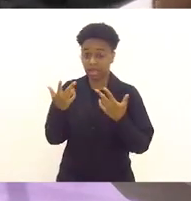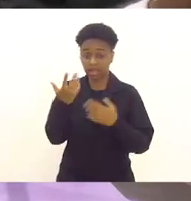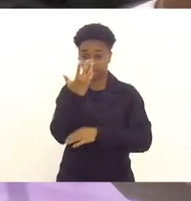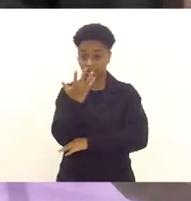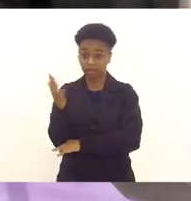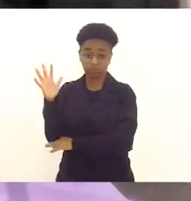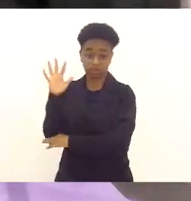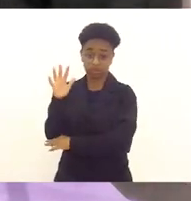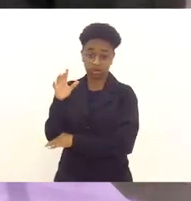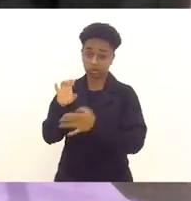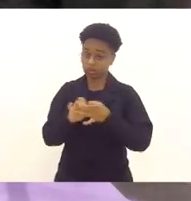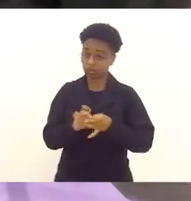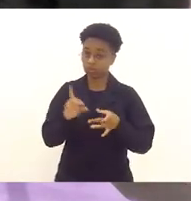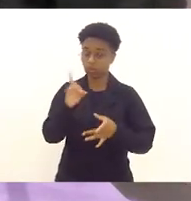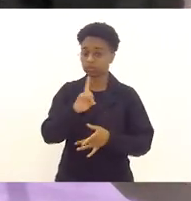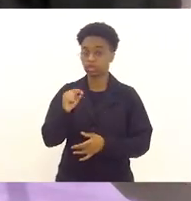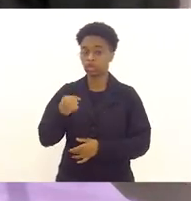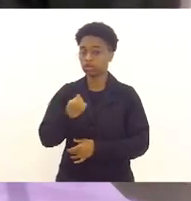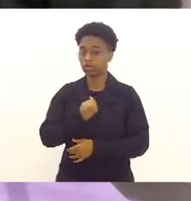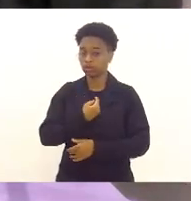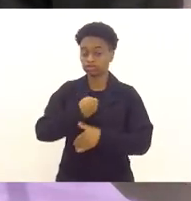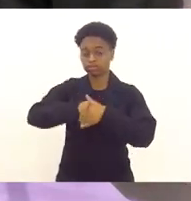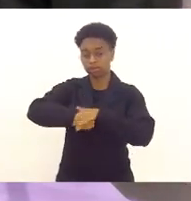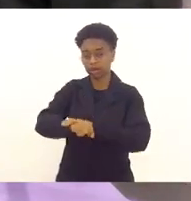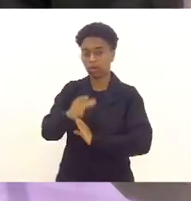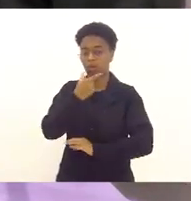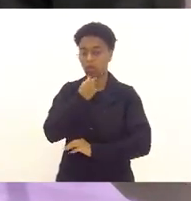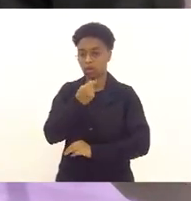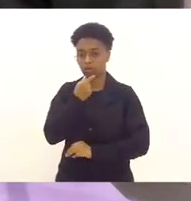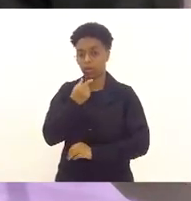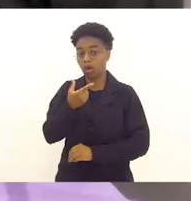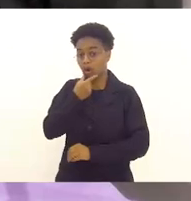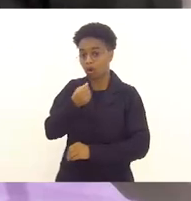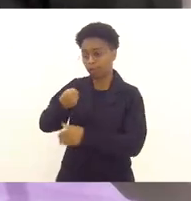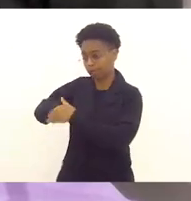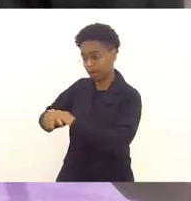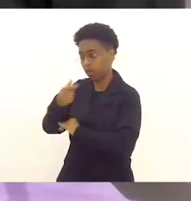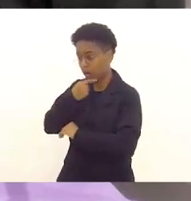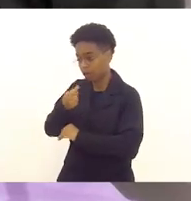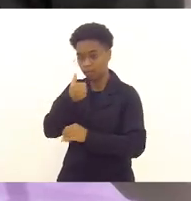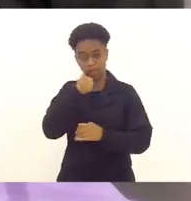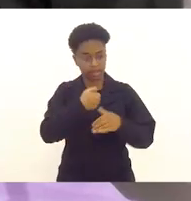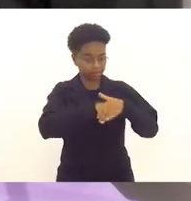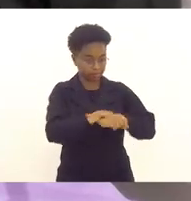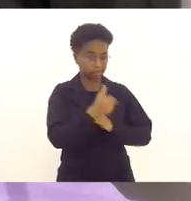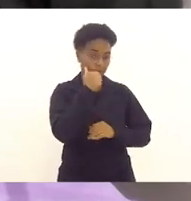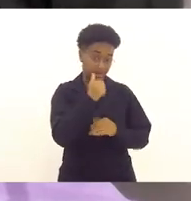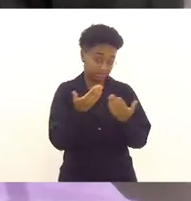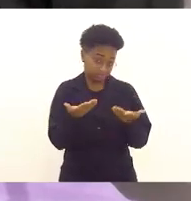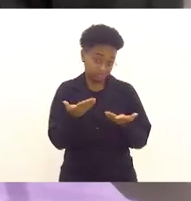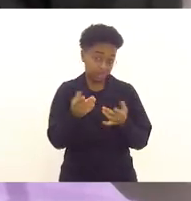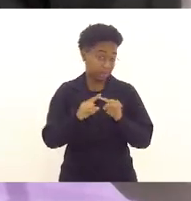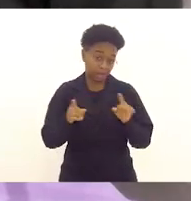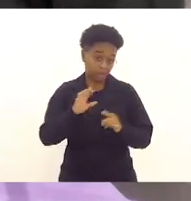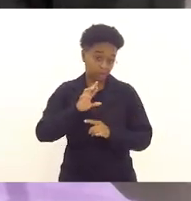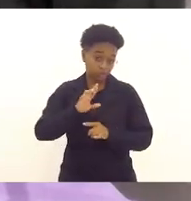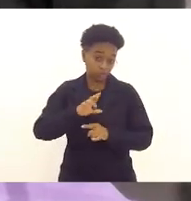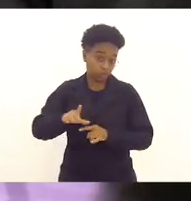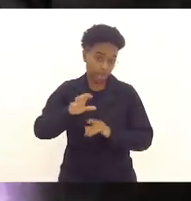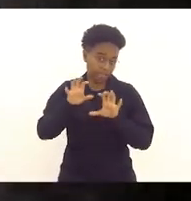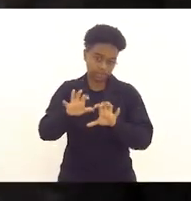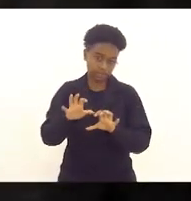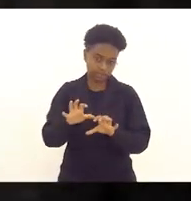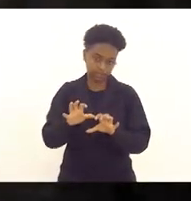não permitiria que nós gerássemos homens homem geraria só homem mulher geraria sua mulher né e não é assim que funciona